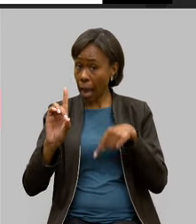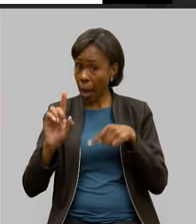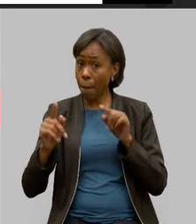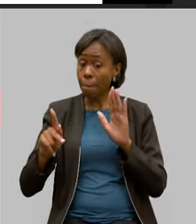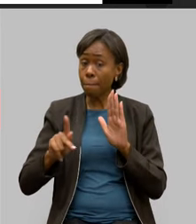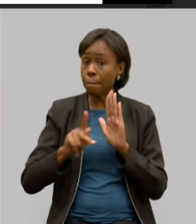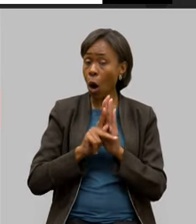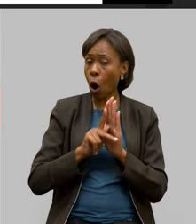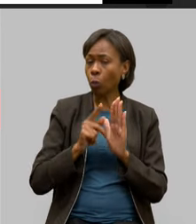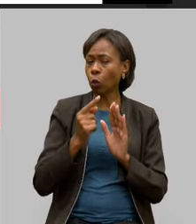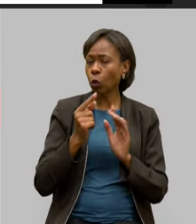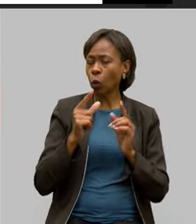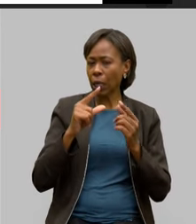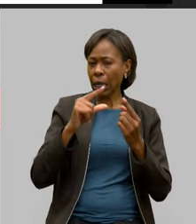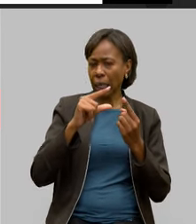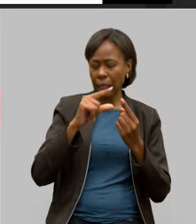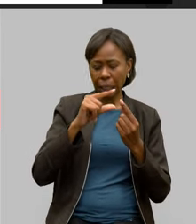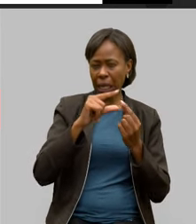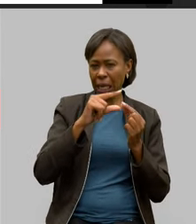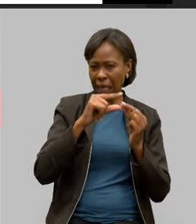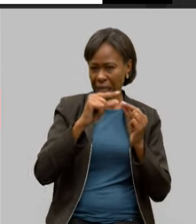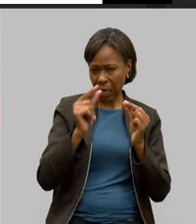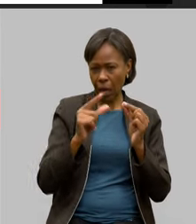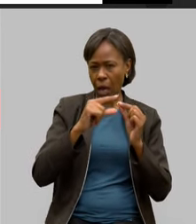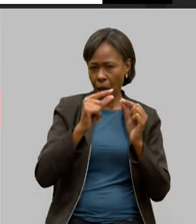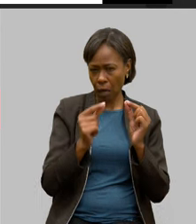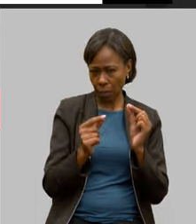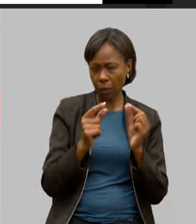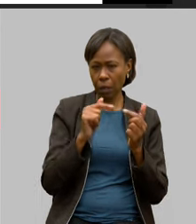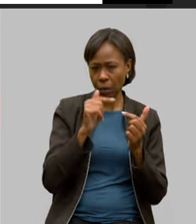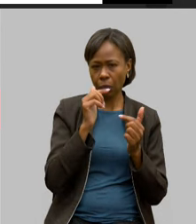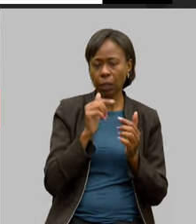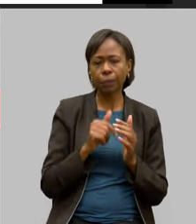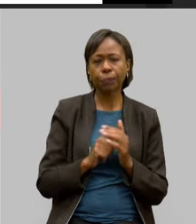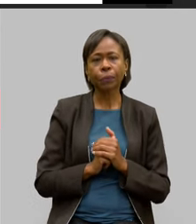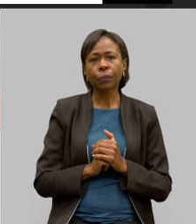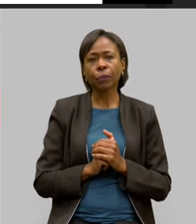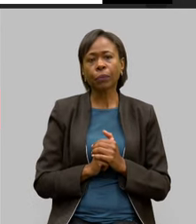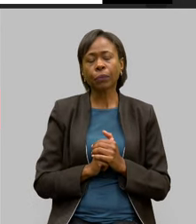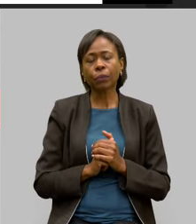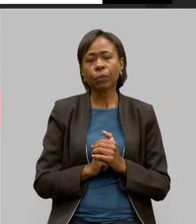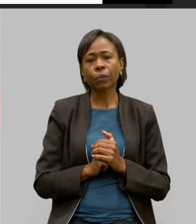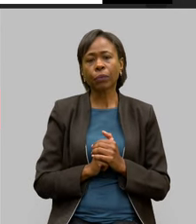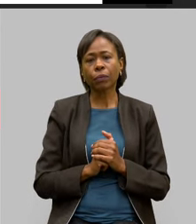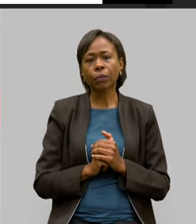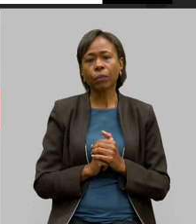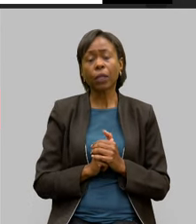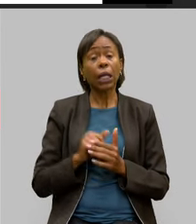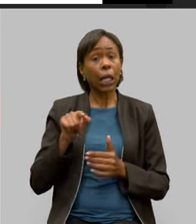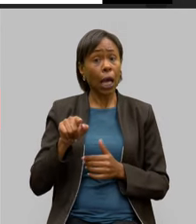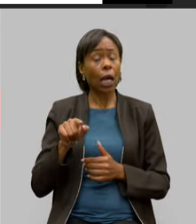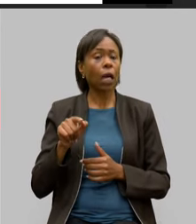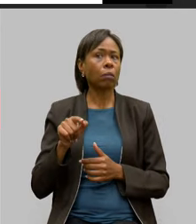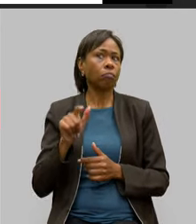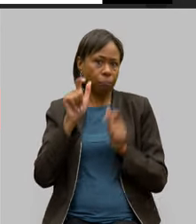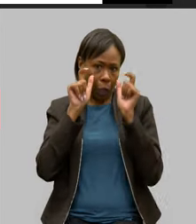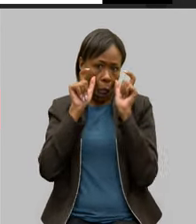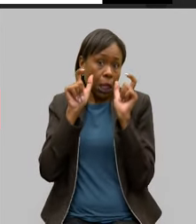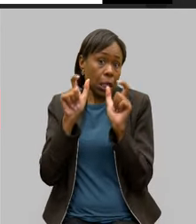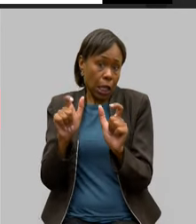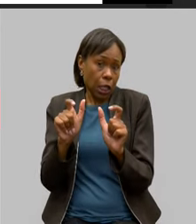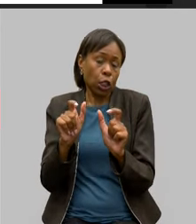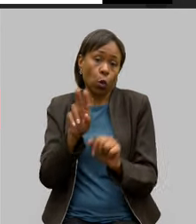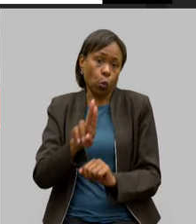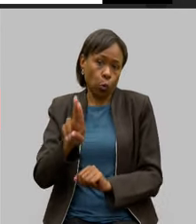não tem efeito psicoativo e tem ocorrido um aumento significativo no interesse em se usar o cbd